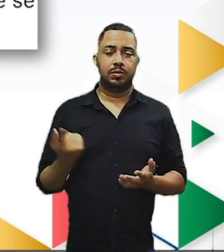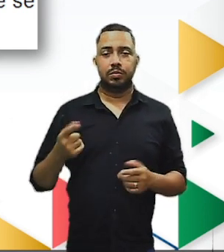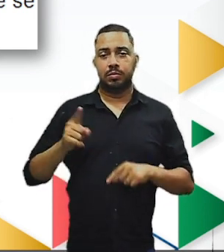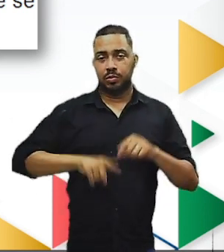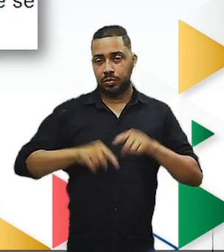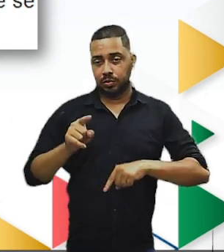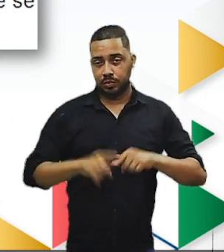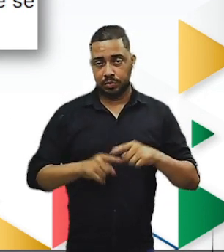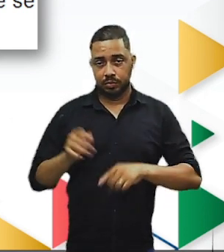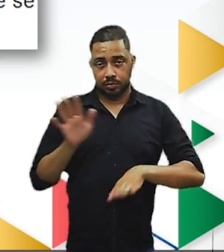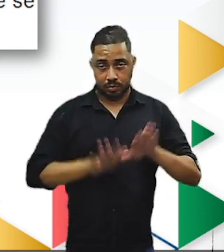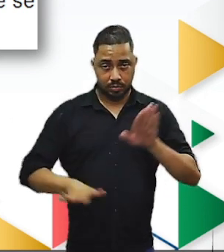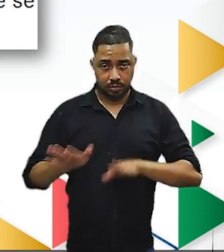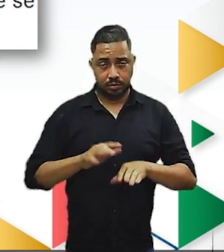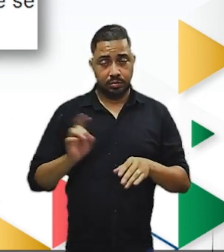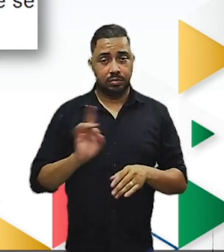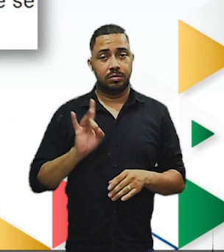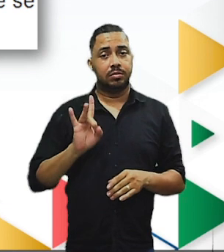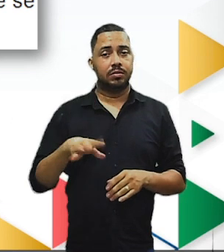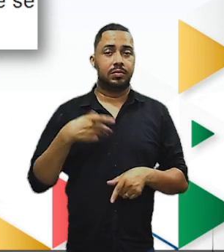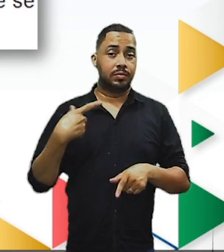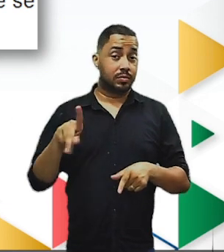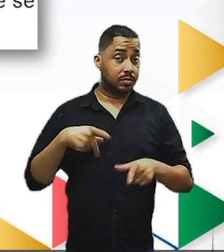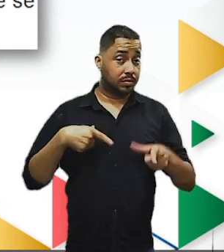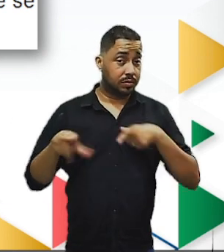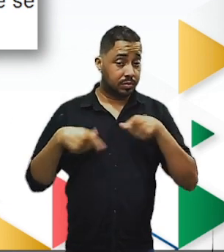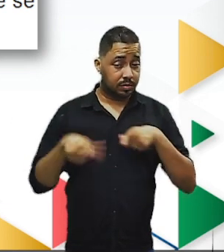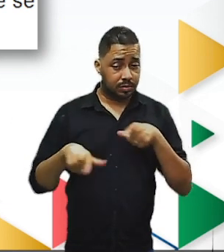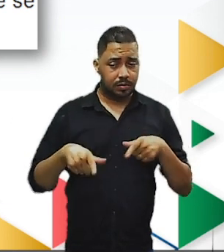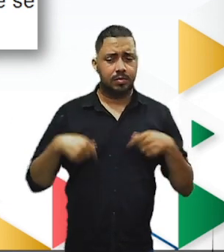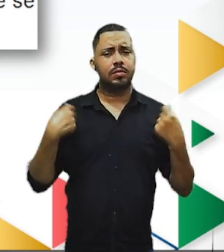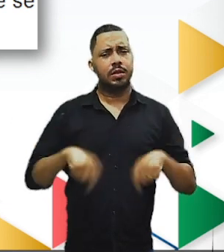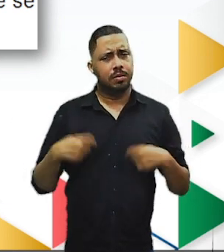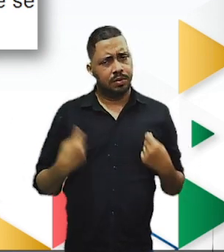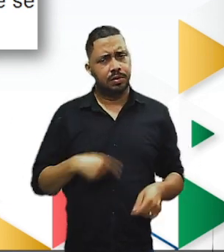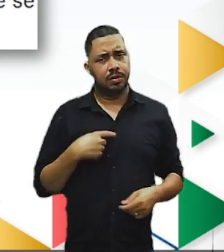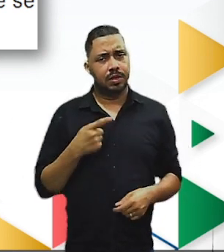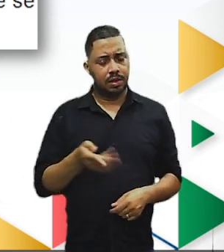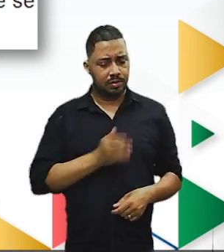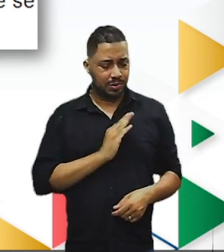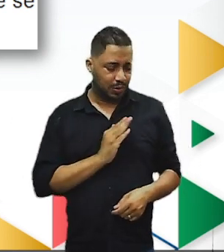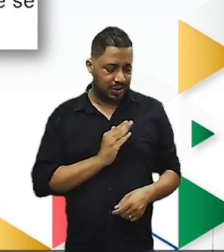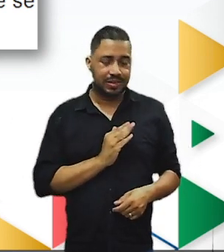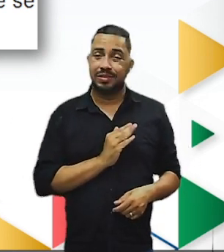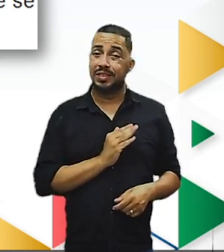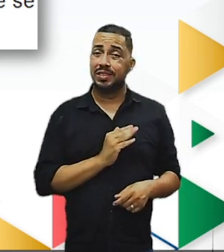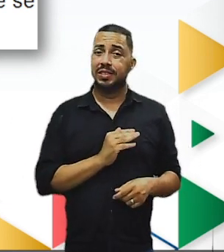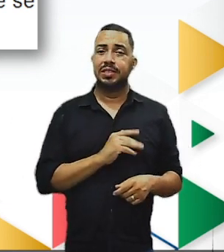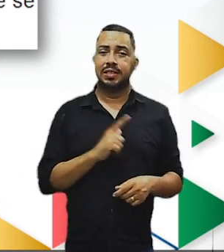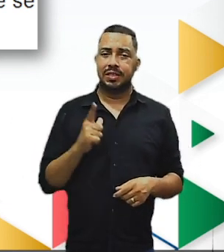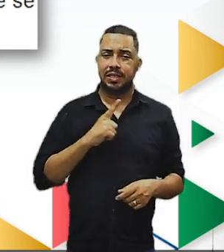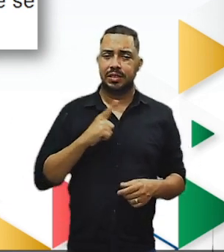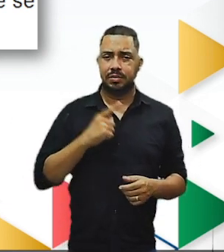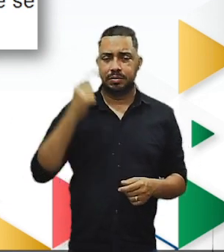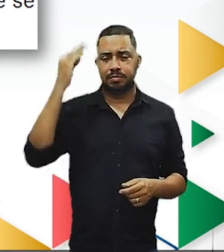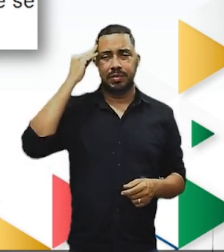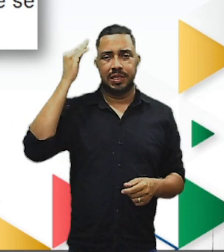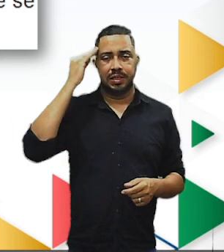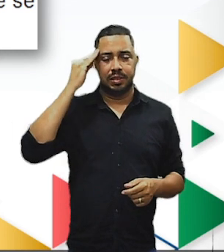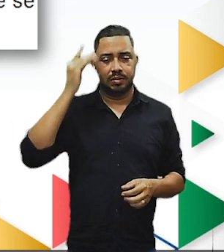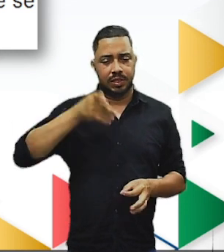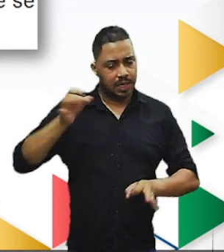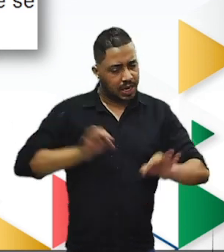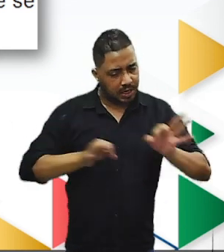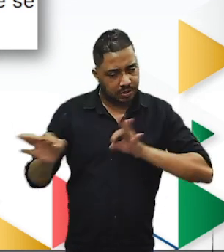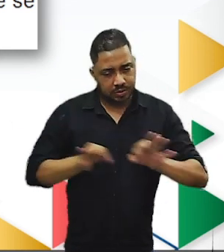que cuida, não é apenas o seu trabalho, tem que estar no seu coração. Tendo isso em mente, você deve ajustar